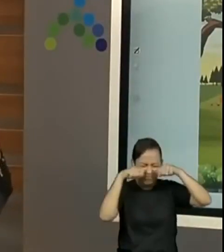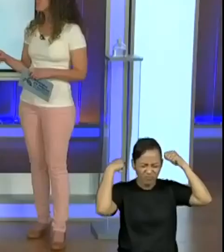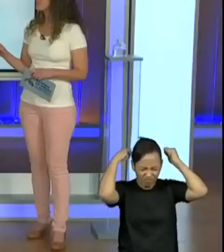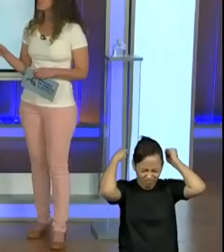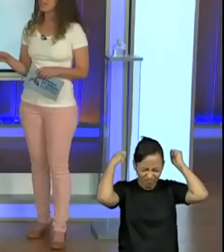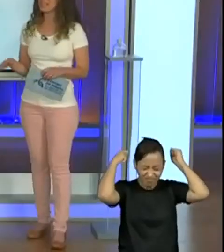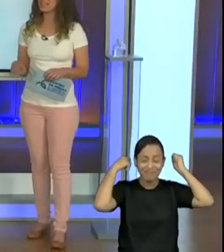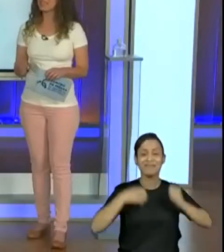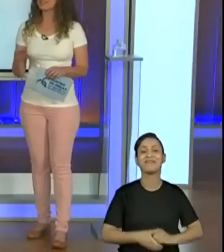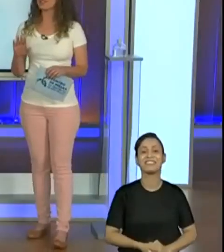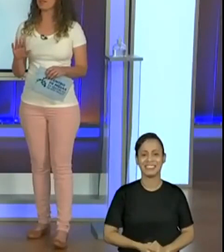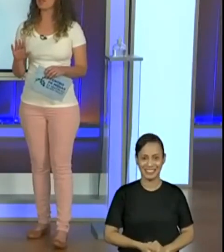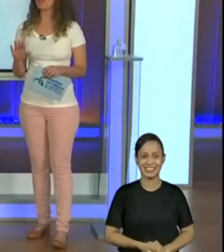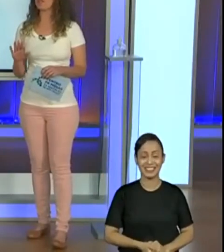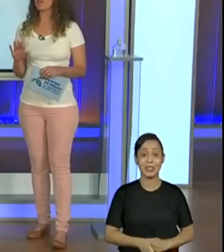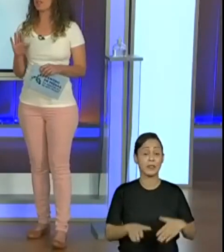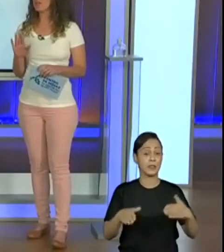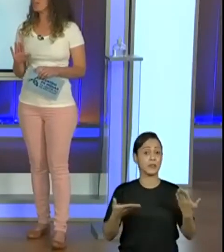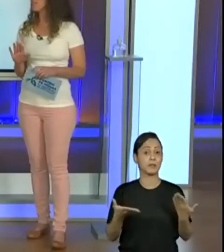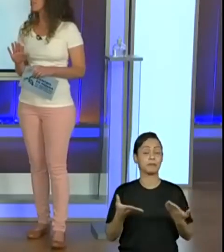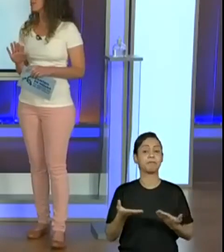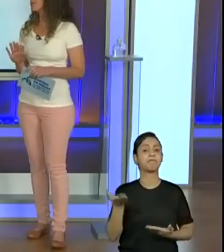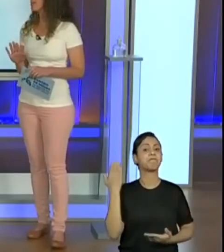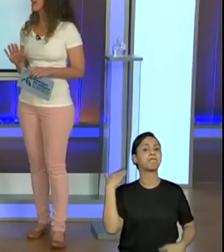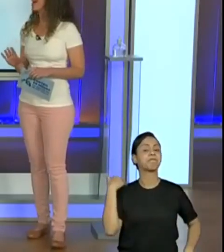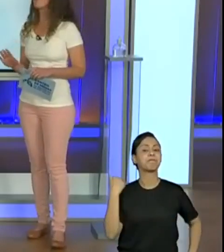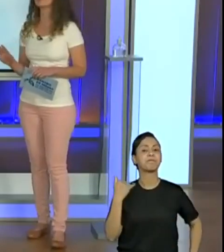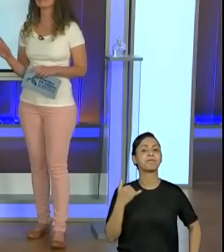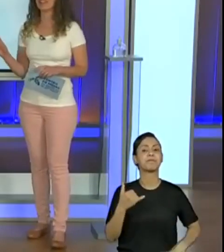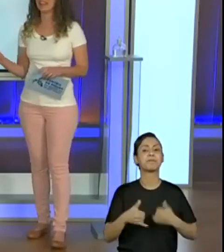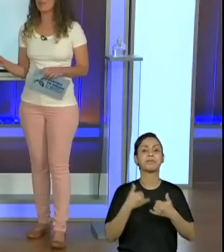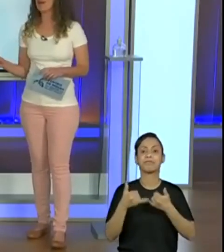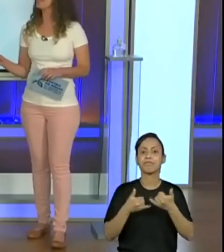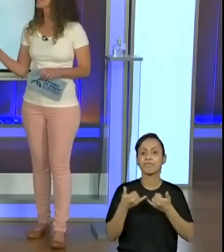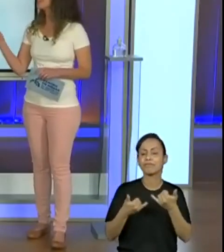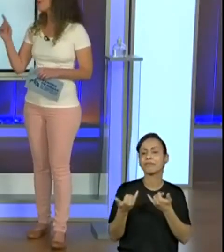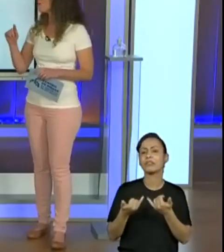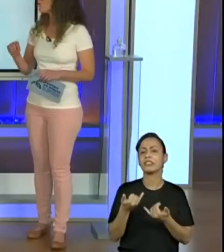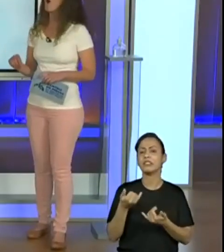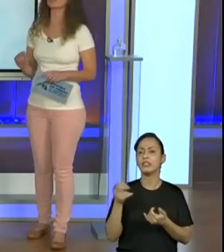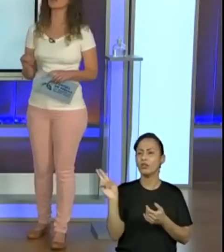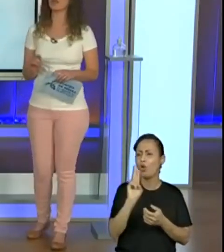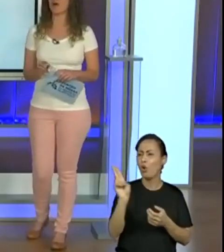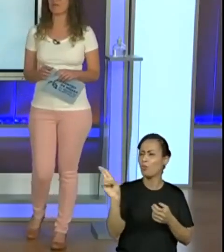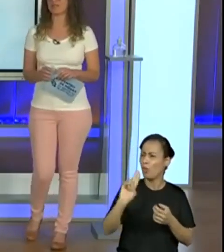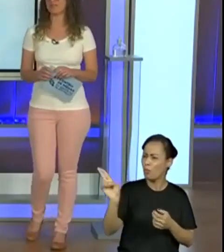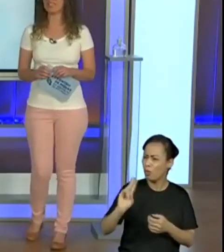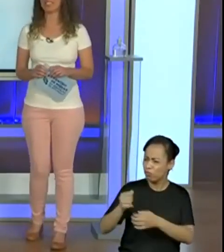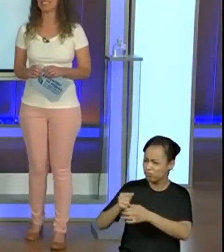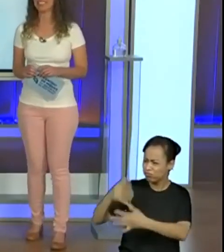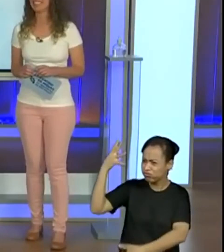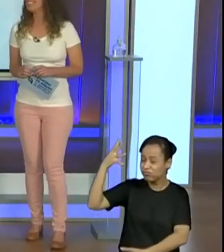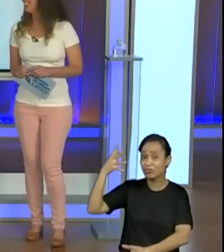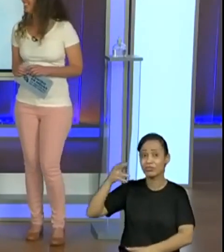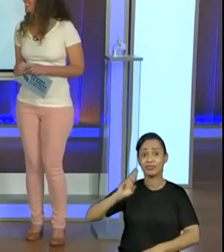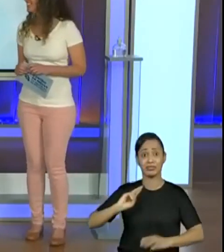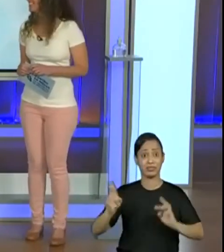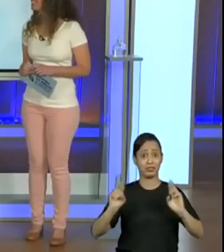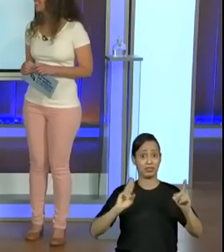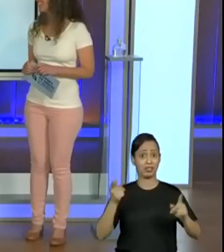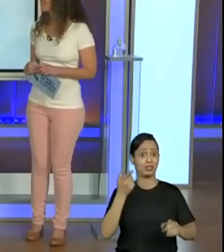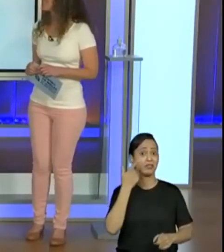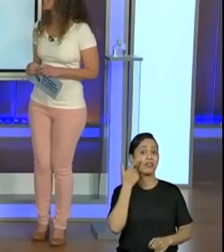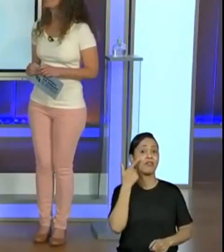e a gente, acho que naquele levantamento que você fez no início da primeira aula, ela apareceu com outro nome. Ah, vamos colocar